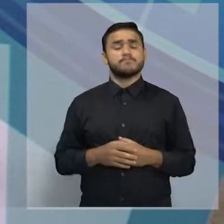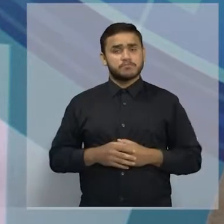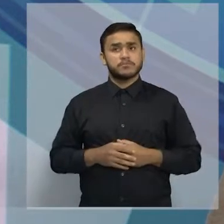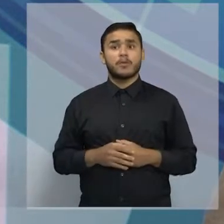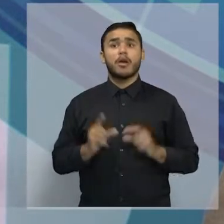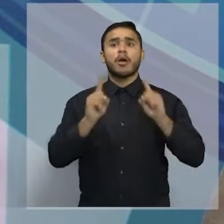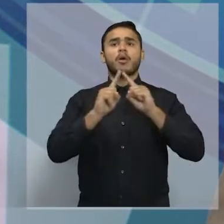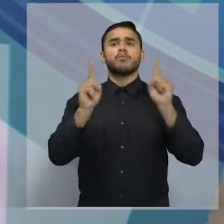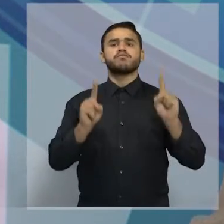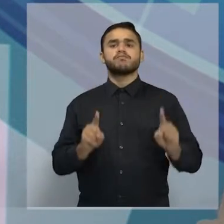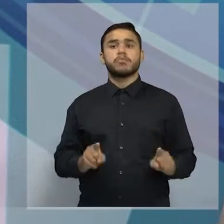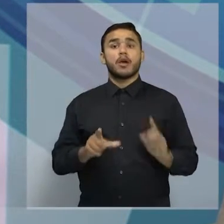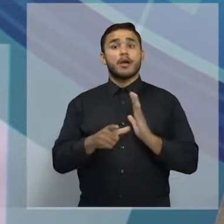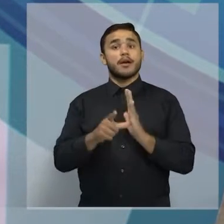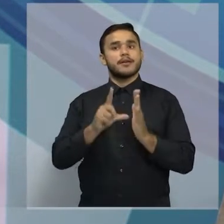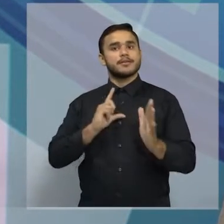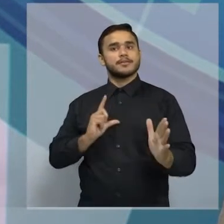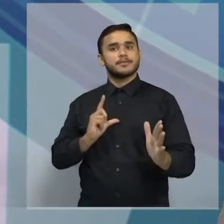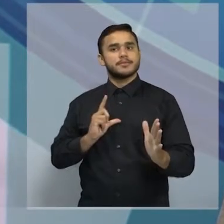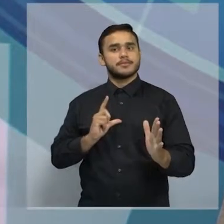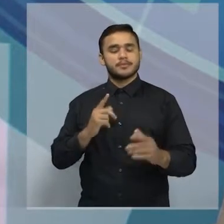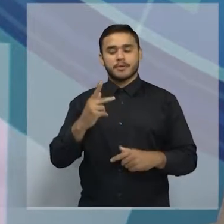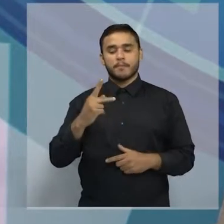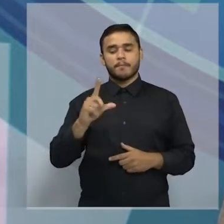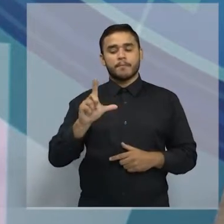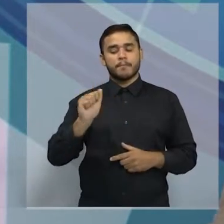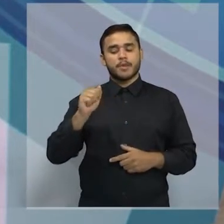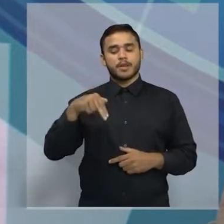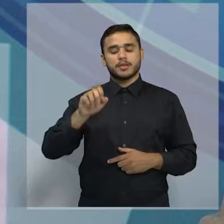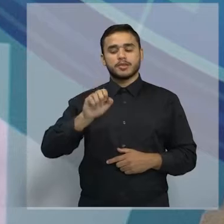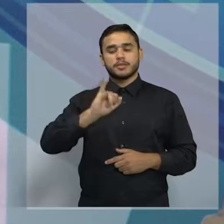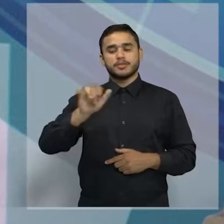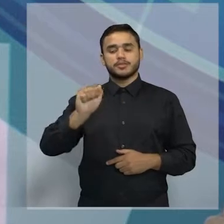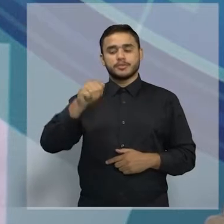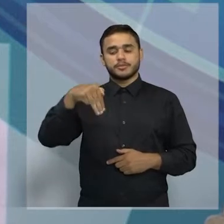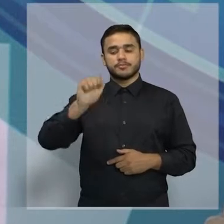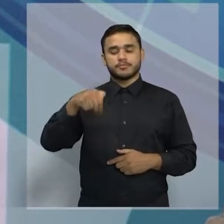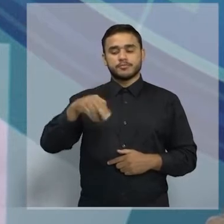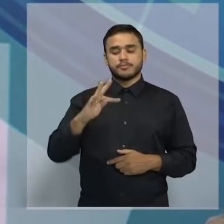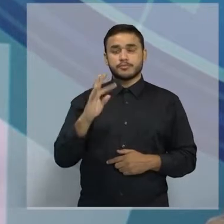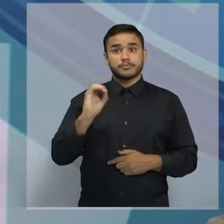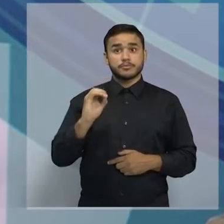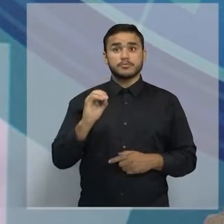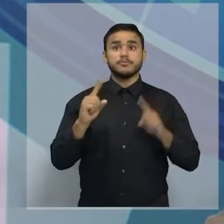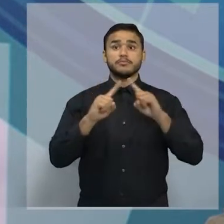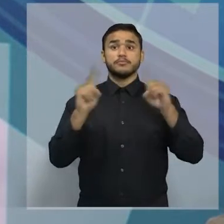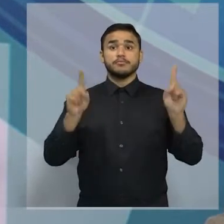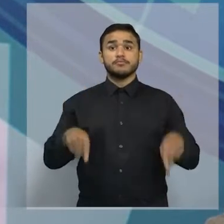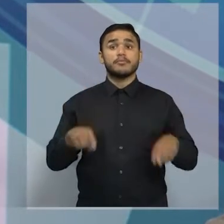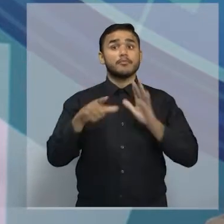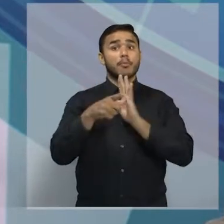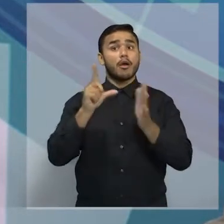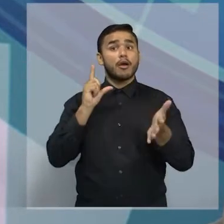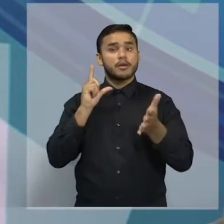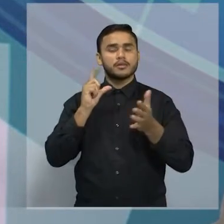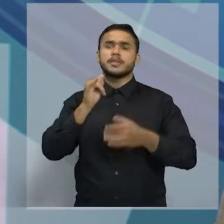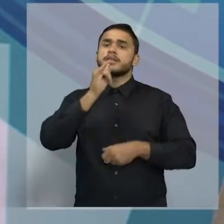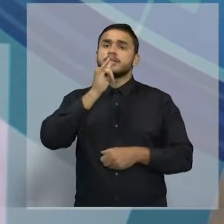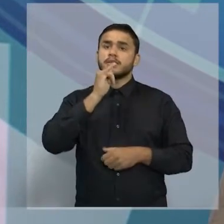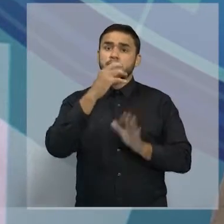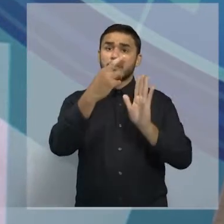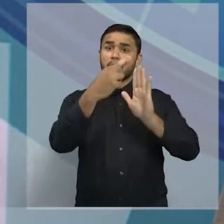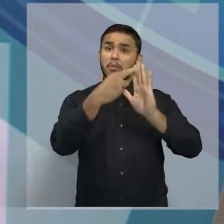Planejar é você se antecipar aos problemas. Né? A Previdência, por exemplo, é um grande problema que nós